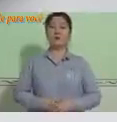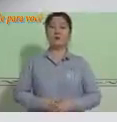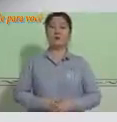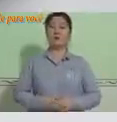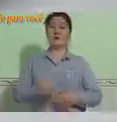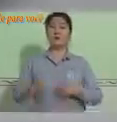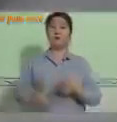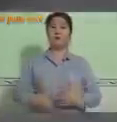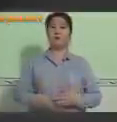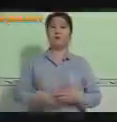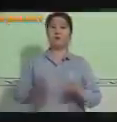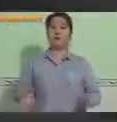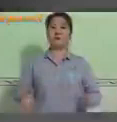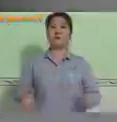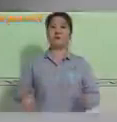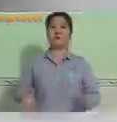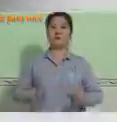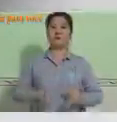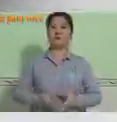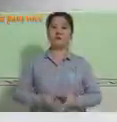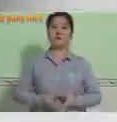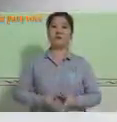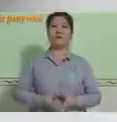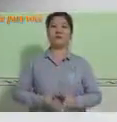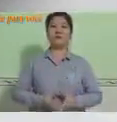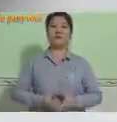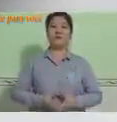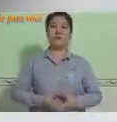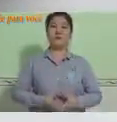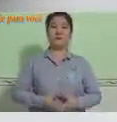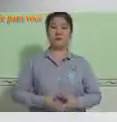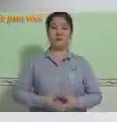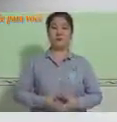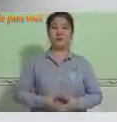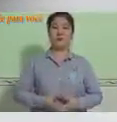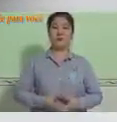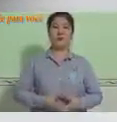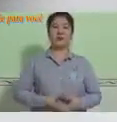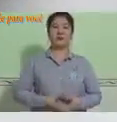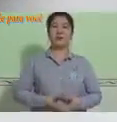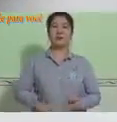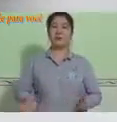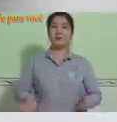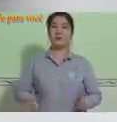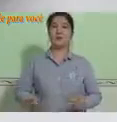mais rapidamente e com menos comida, são uma boa dica para ajudar na perda de peso.